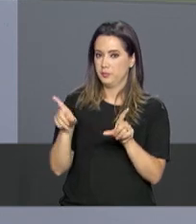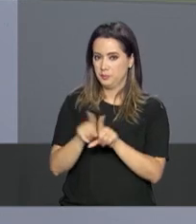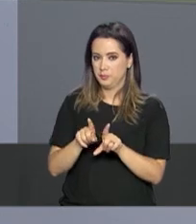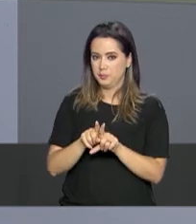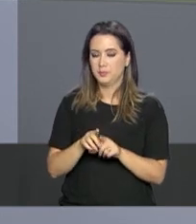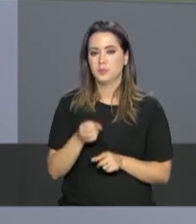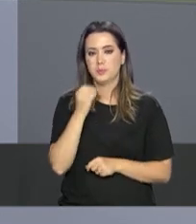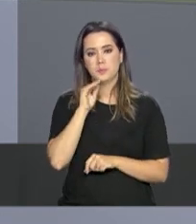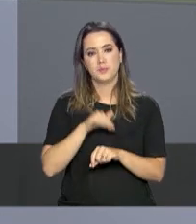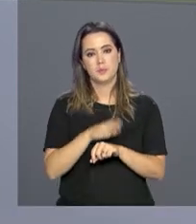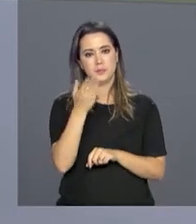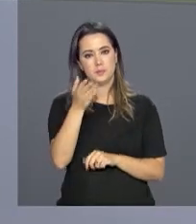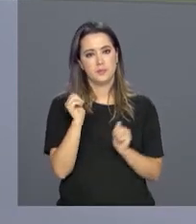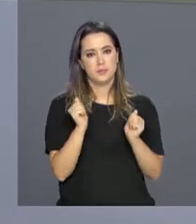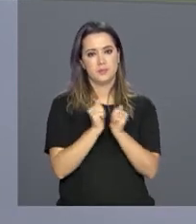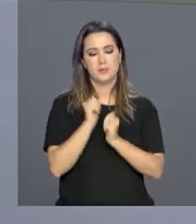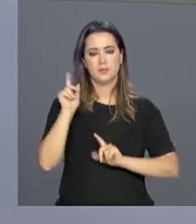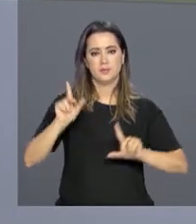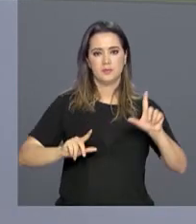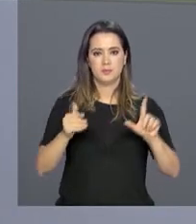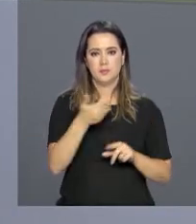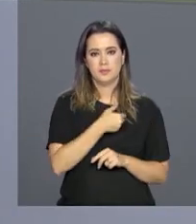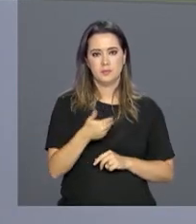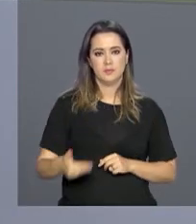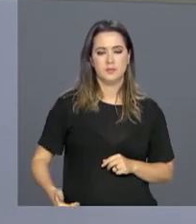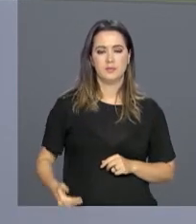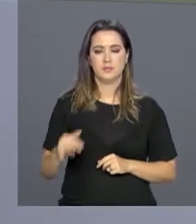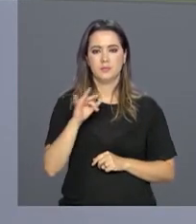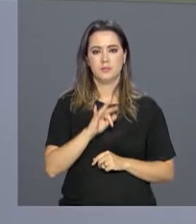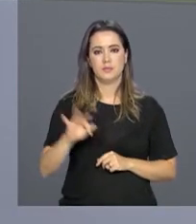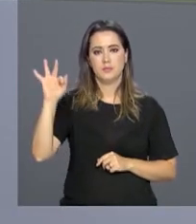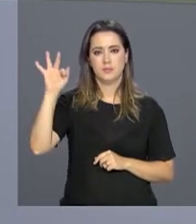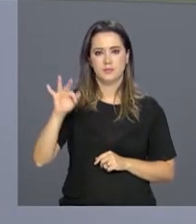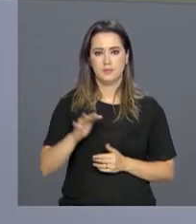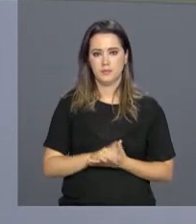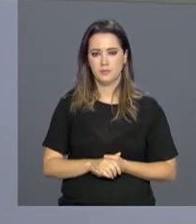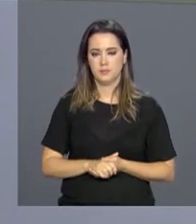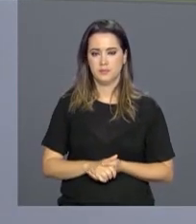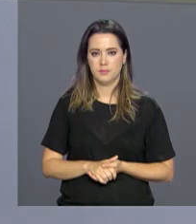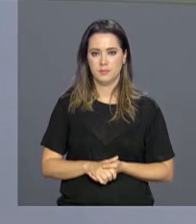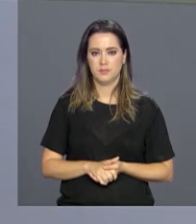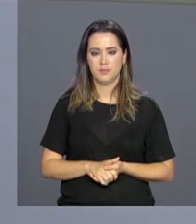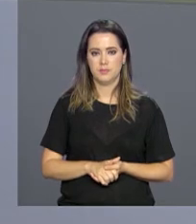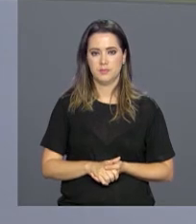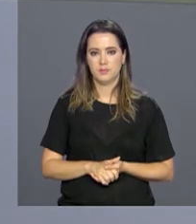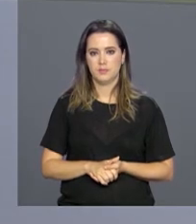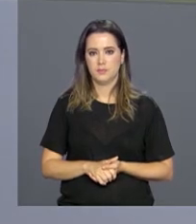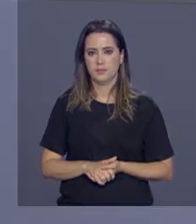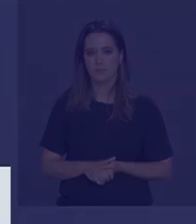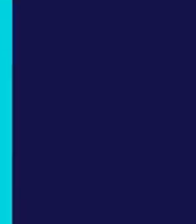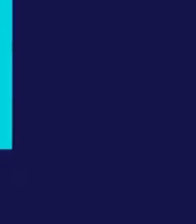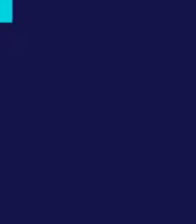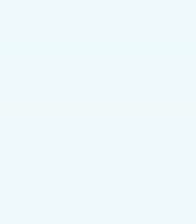uma boa noite pra você continue com a gente aqui na nbr a tv do governo federal